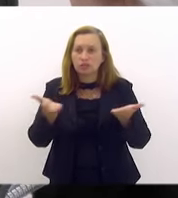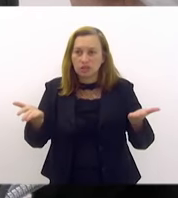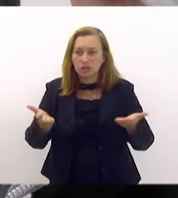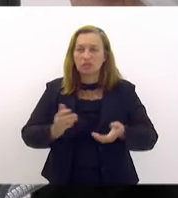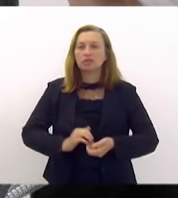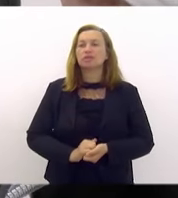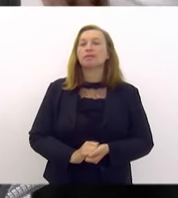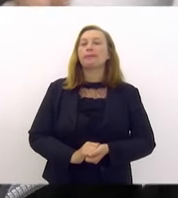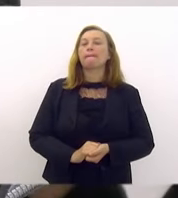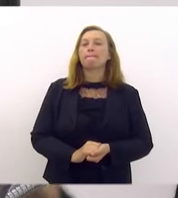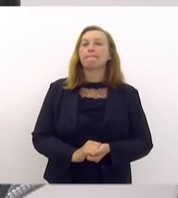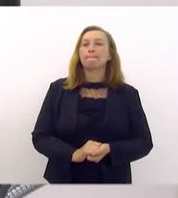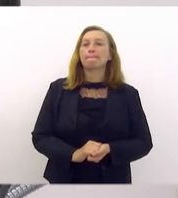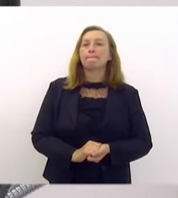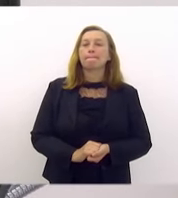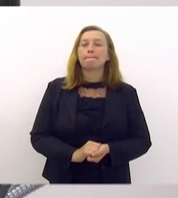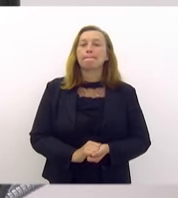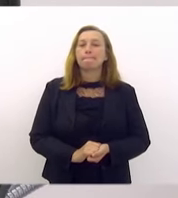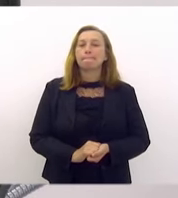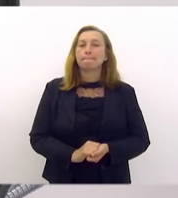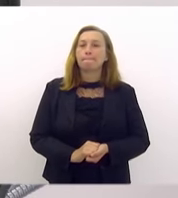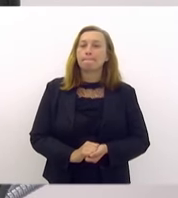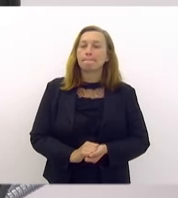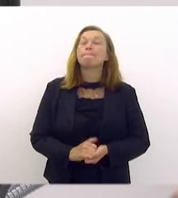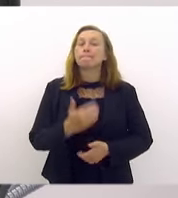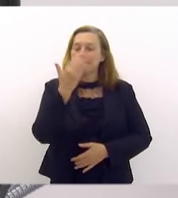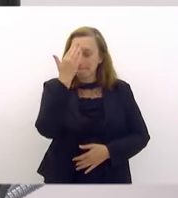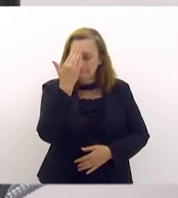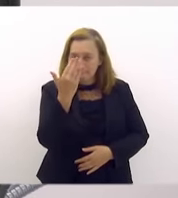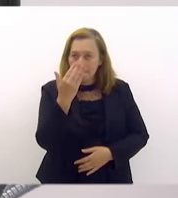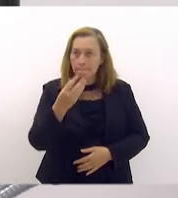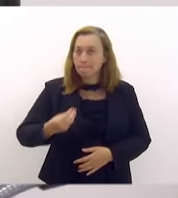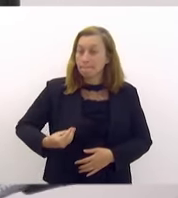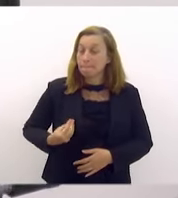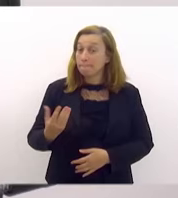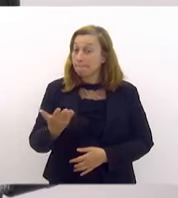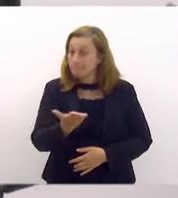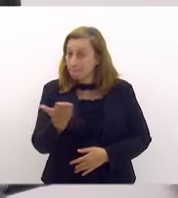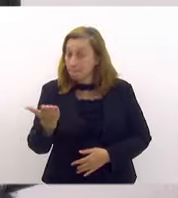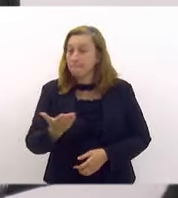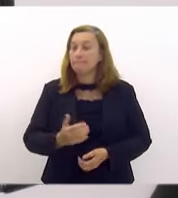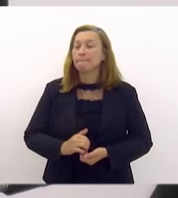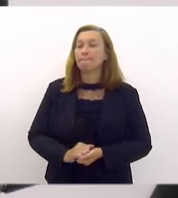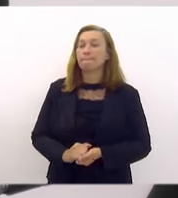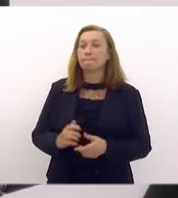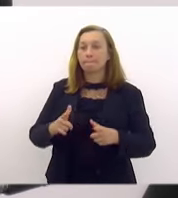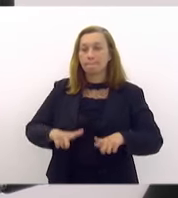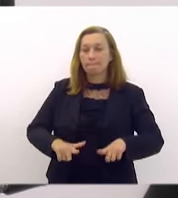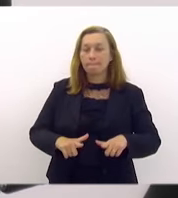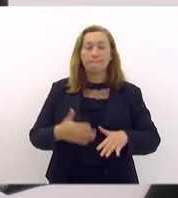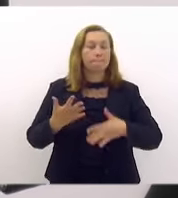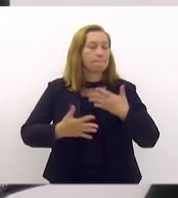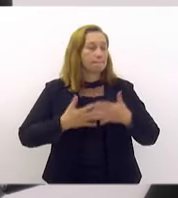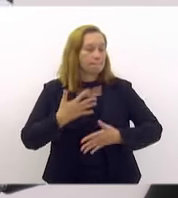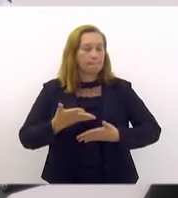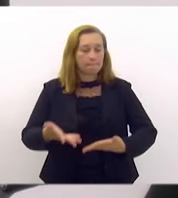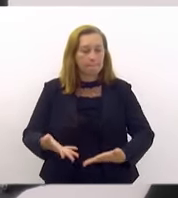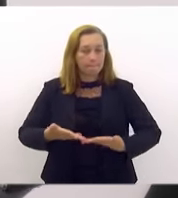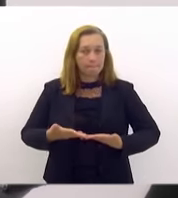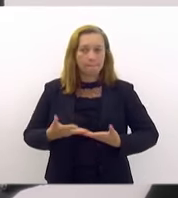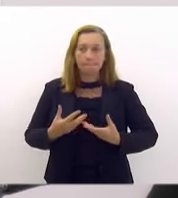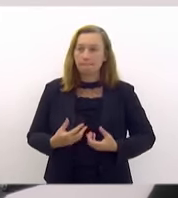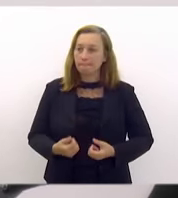presentes as autoridades aqui muito obrigado pela presença dos Senhores é uma grande alegria recebê-los